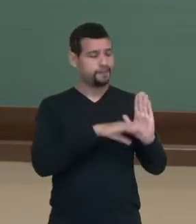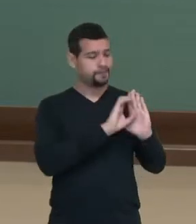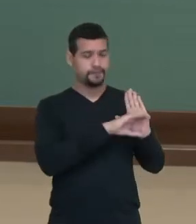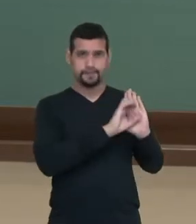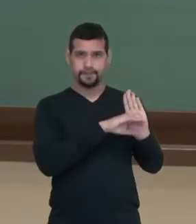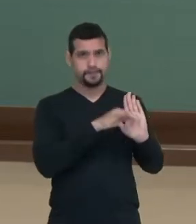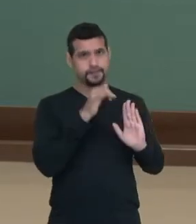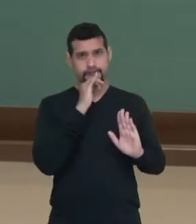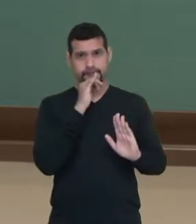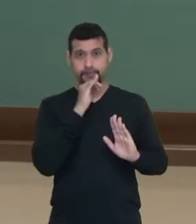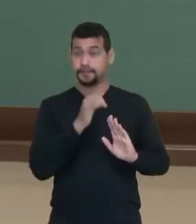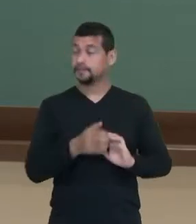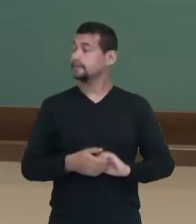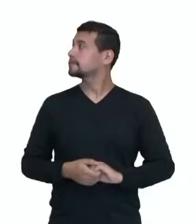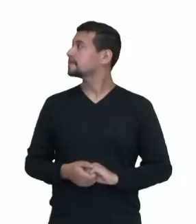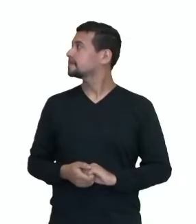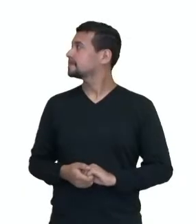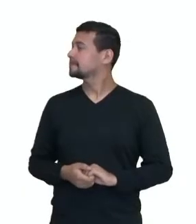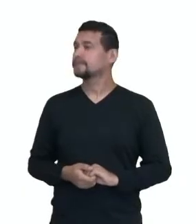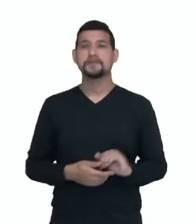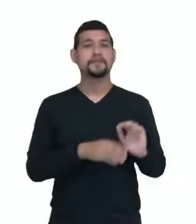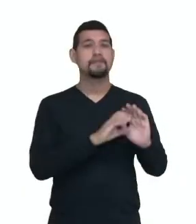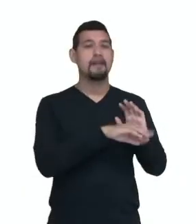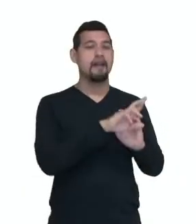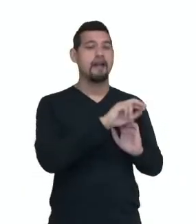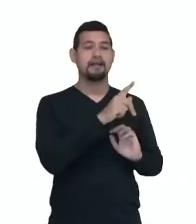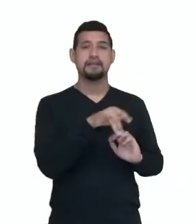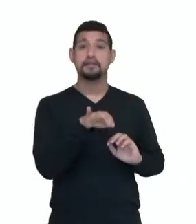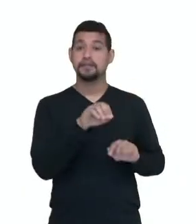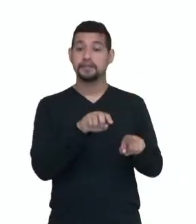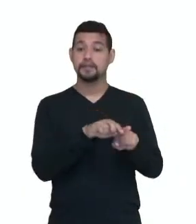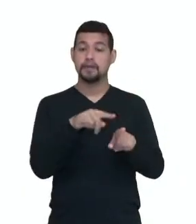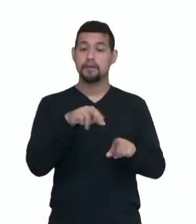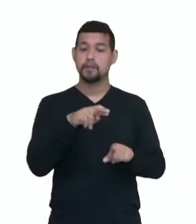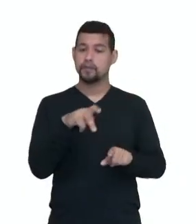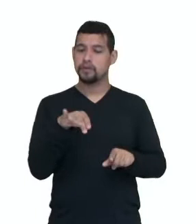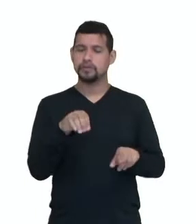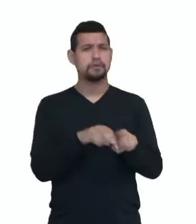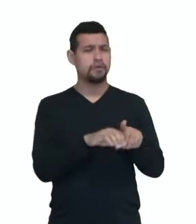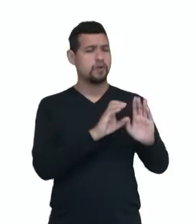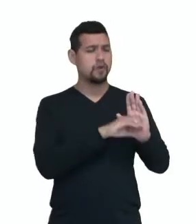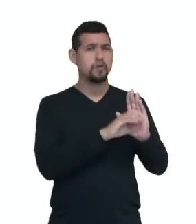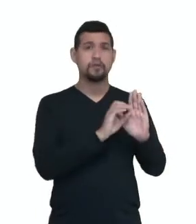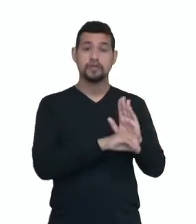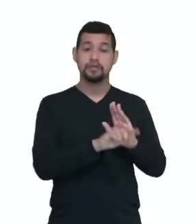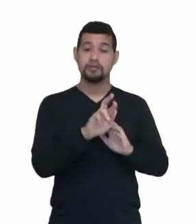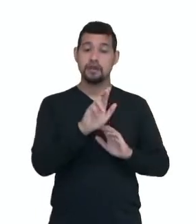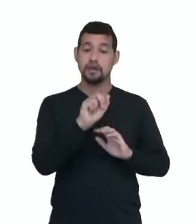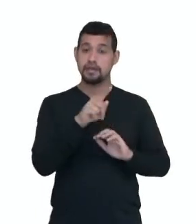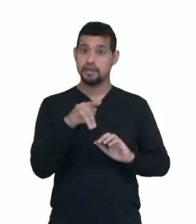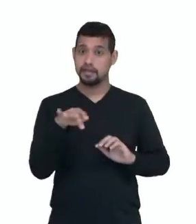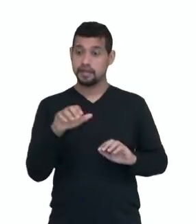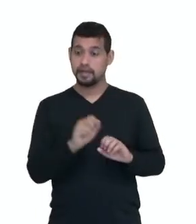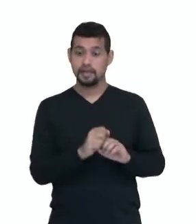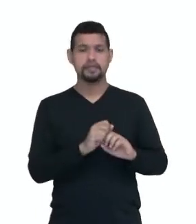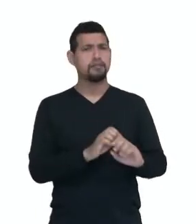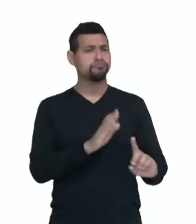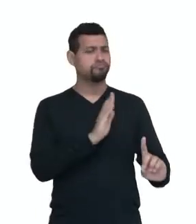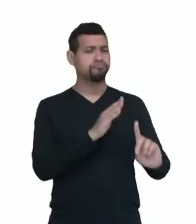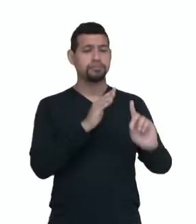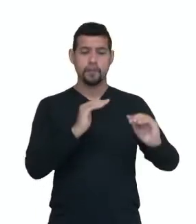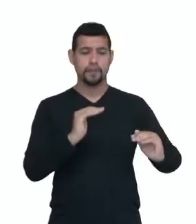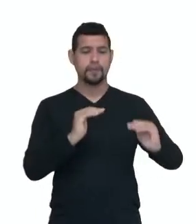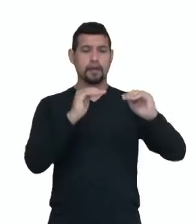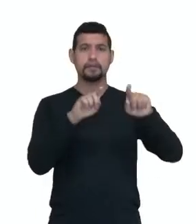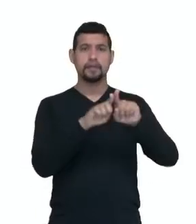conceitos, como por exemplo, o conceito de razão e proporção, o conceito de grandezas diretamente